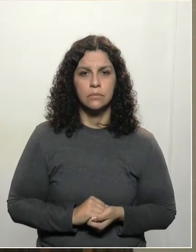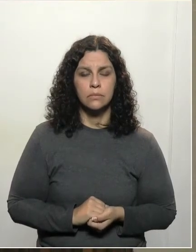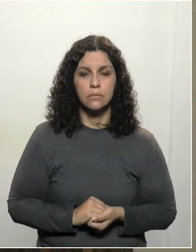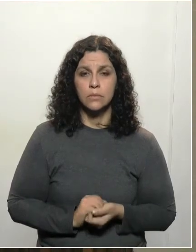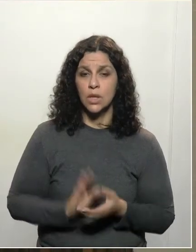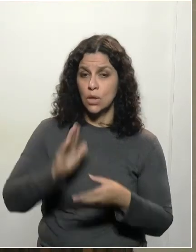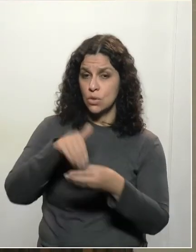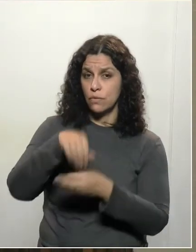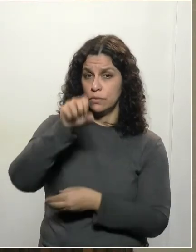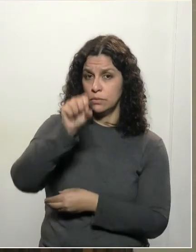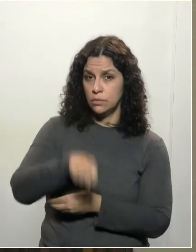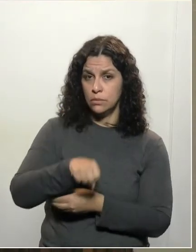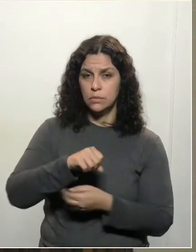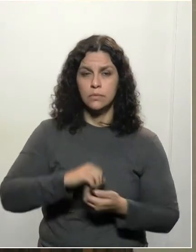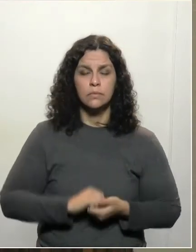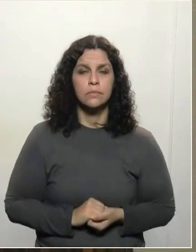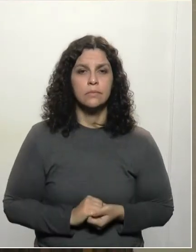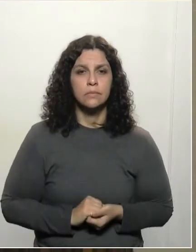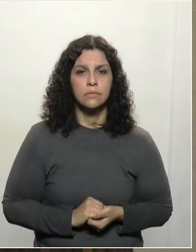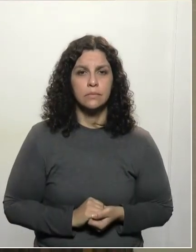Nosso voto é sim.